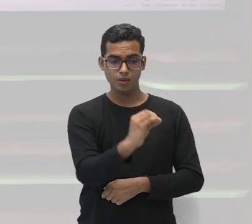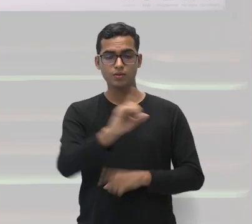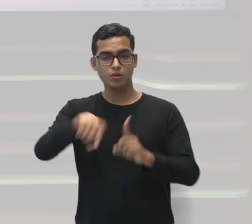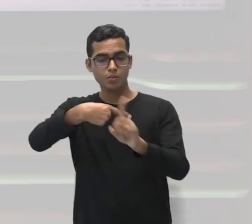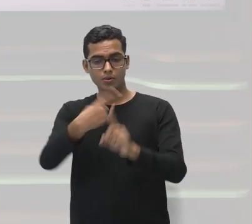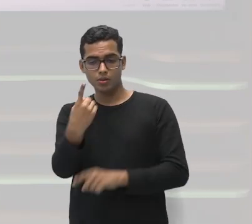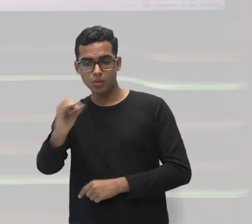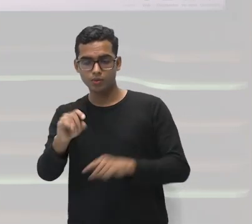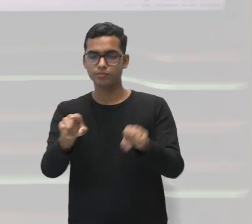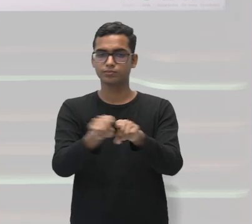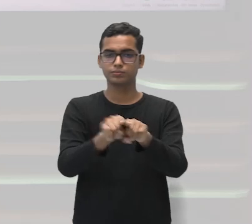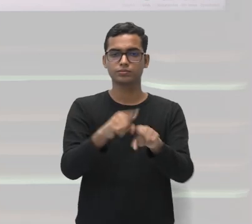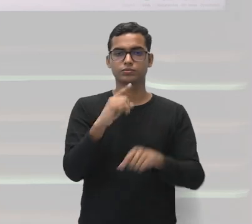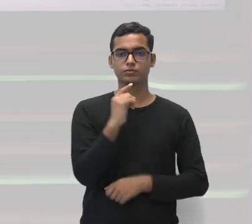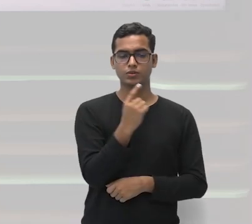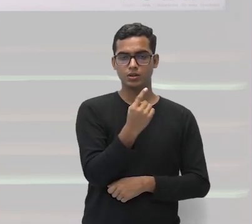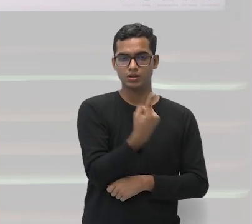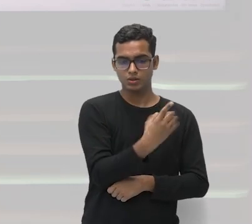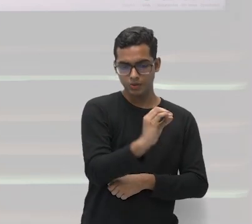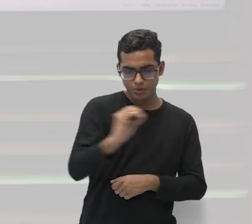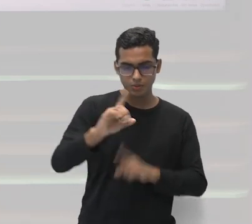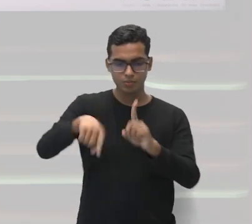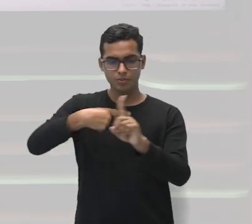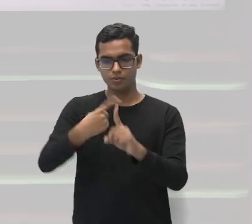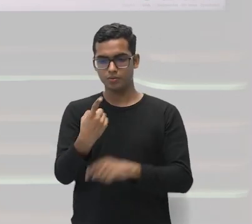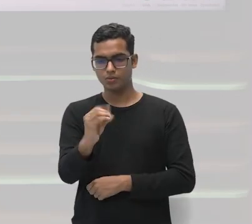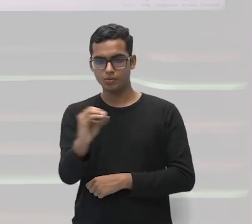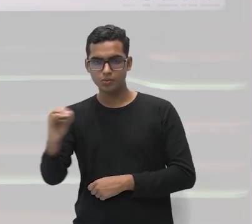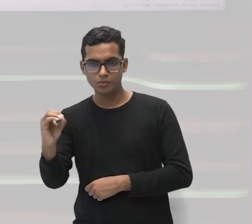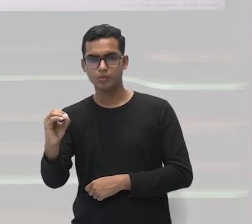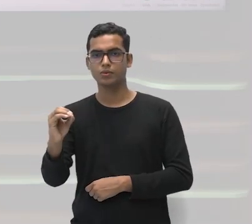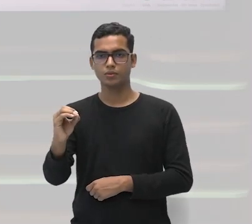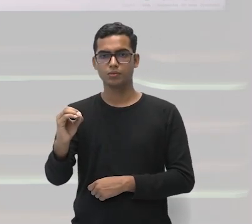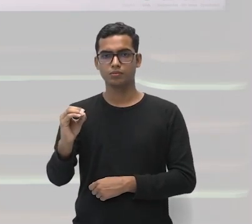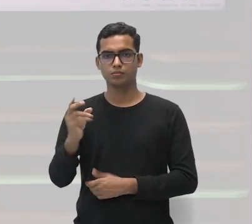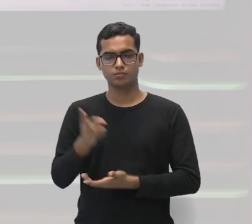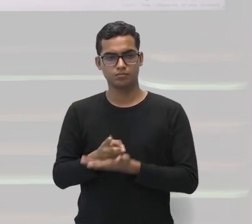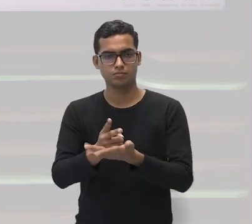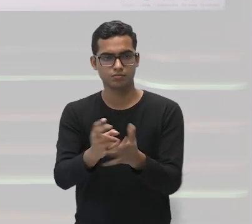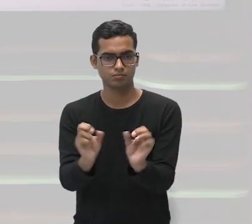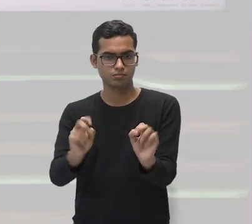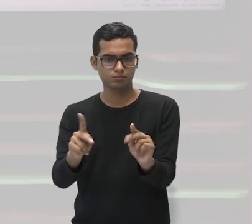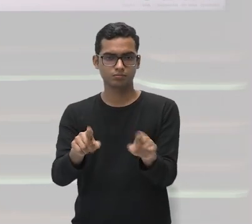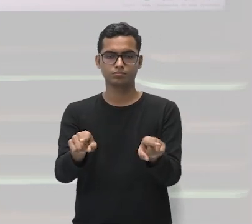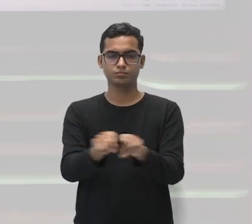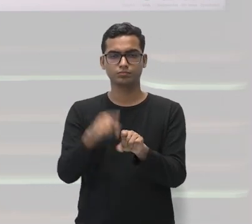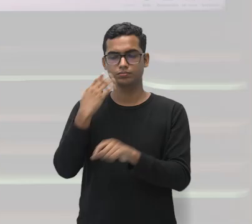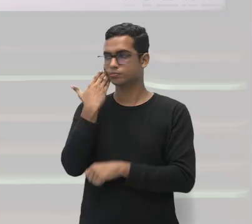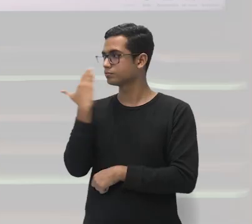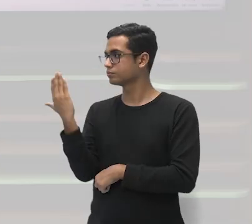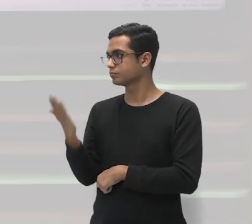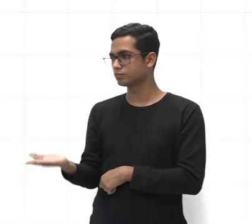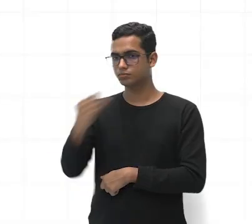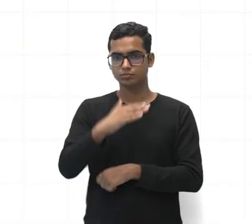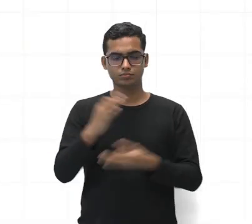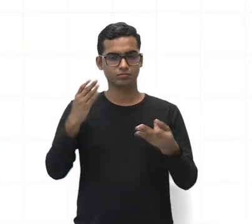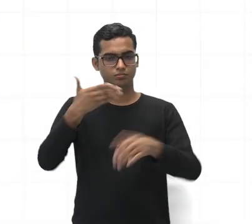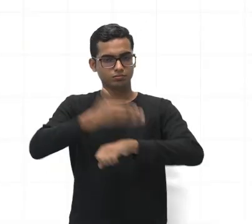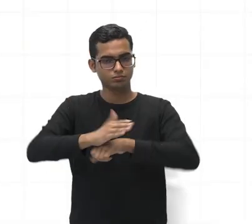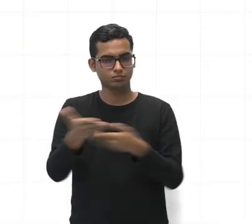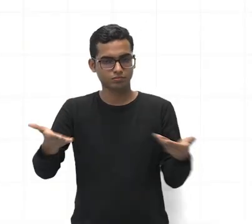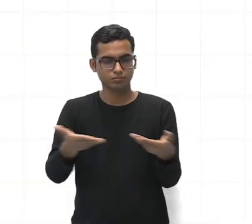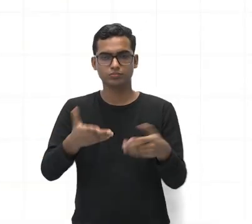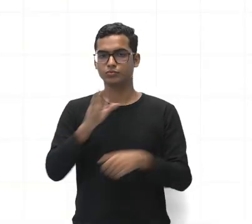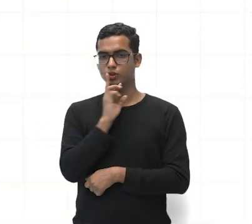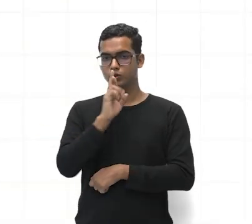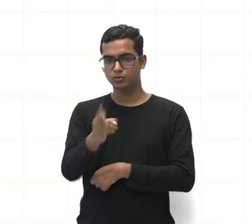centésimo com centésimo, parte inteira com parte inteira e assim sucessivamente. Tá legal? Então, vem comigo, bora praticar aqui, ó. Vamos